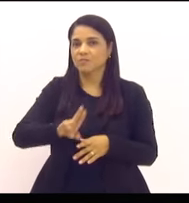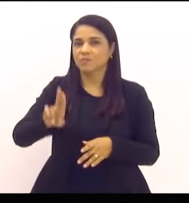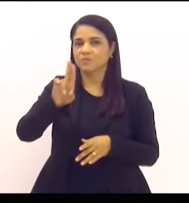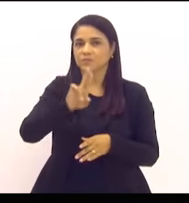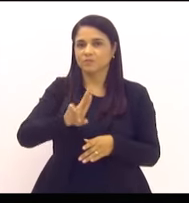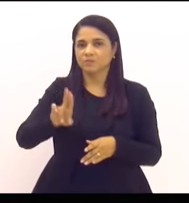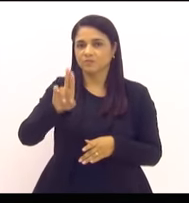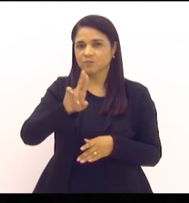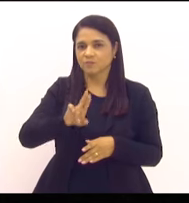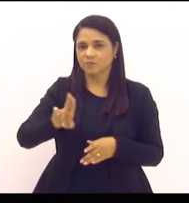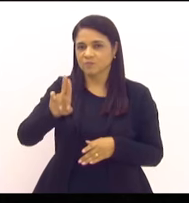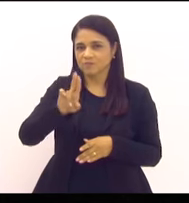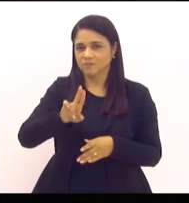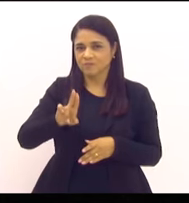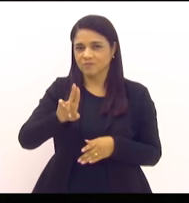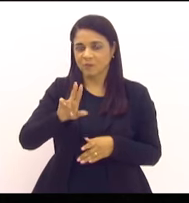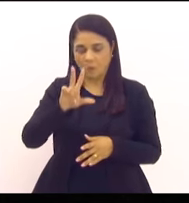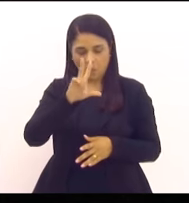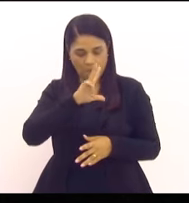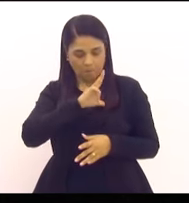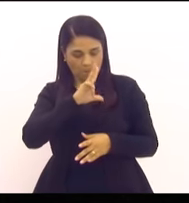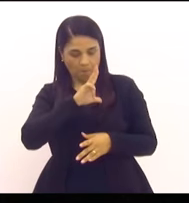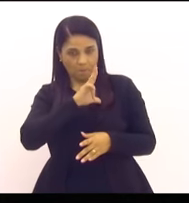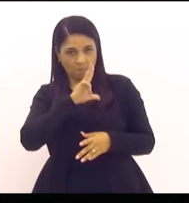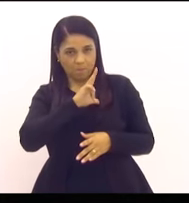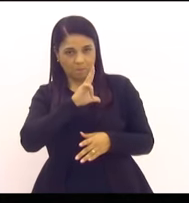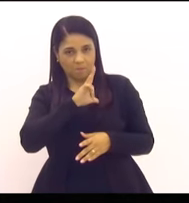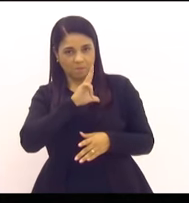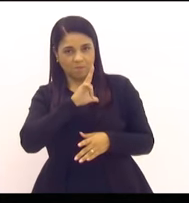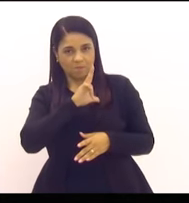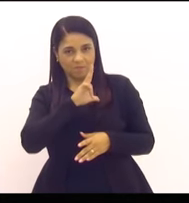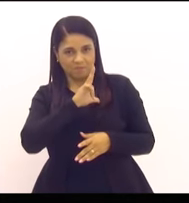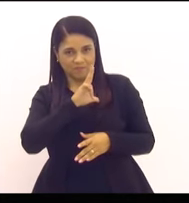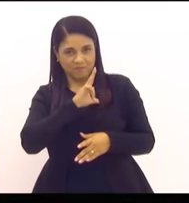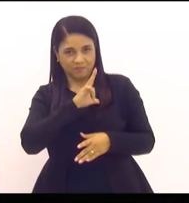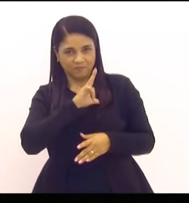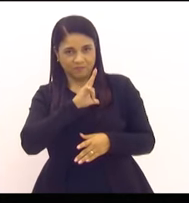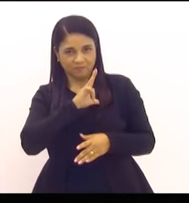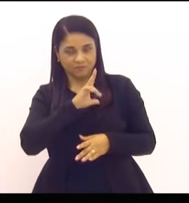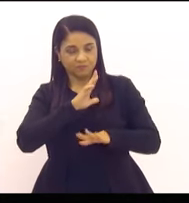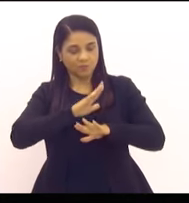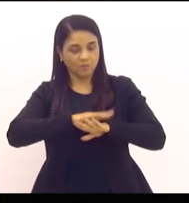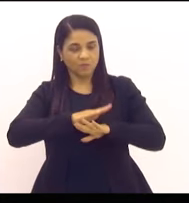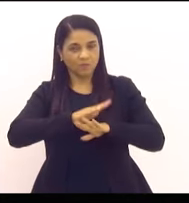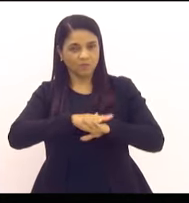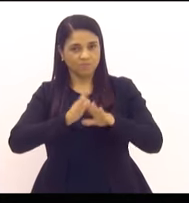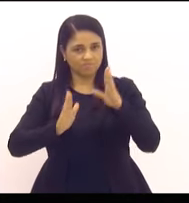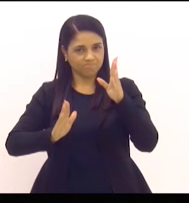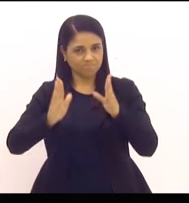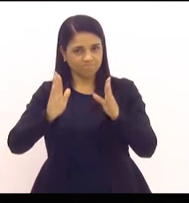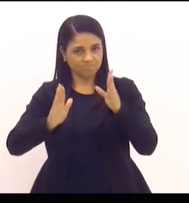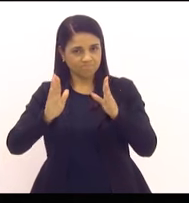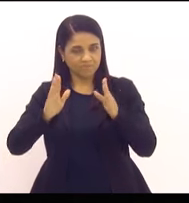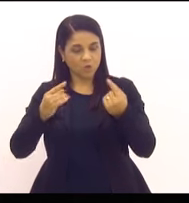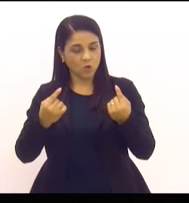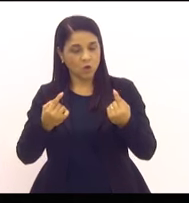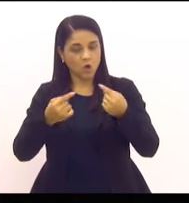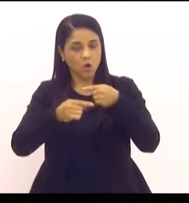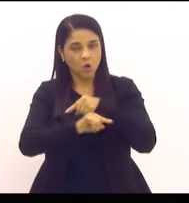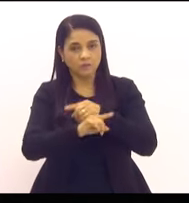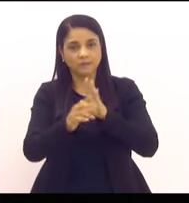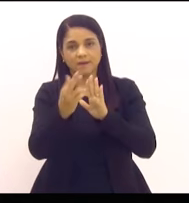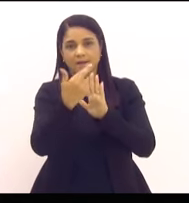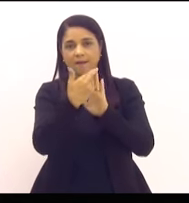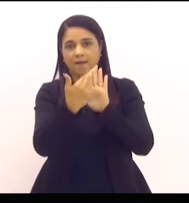um casuísmo para atender um fato momentâneo, contrariando regras que